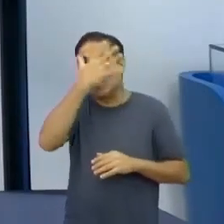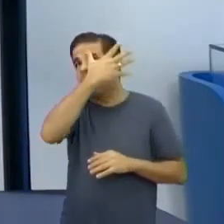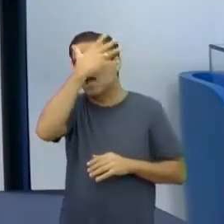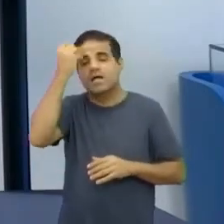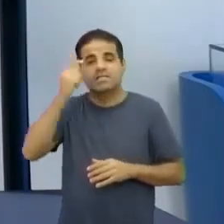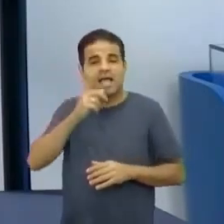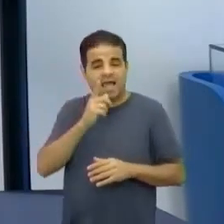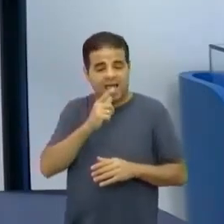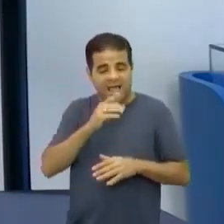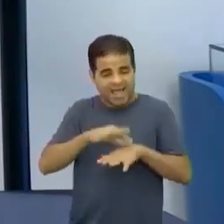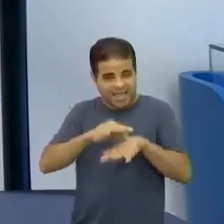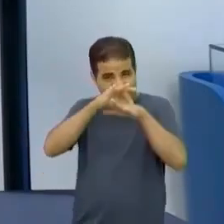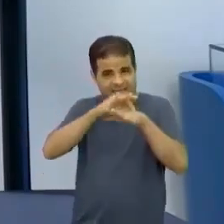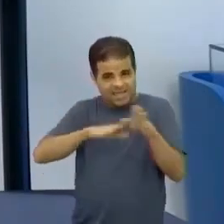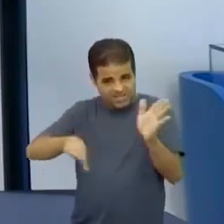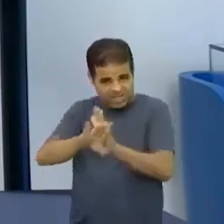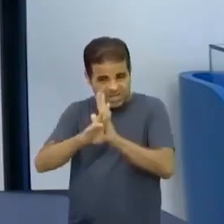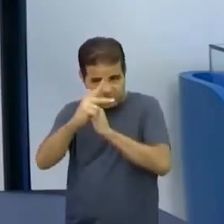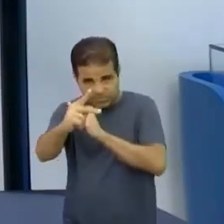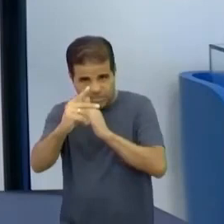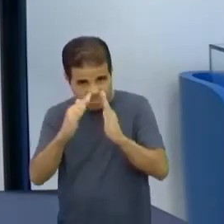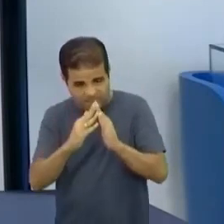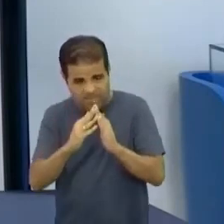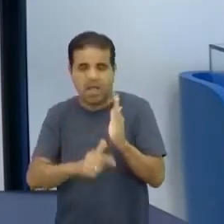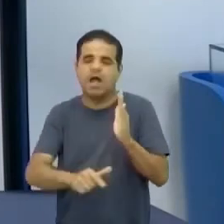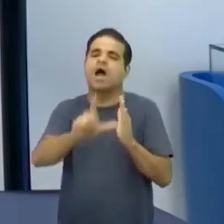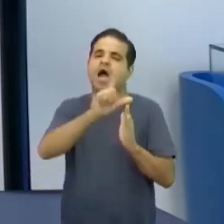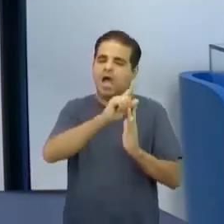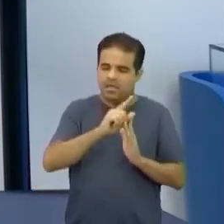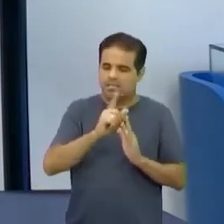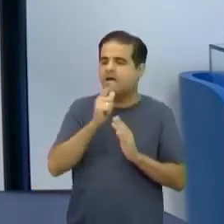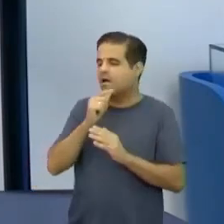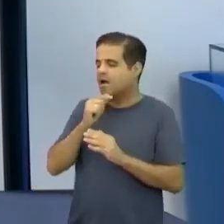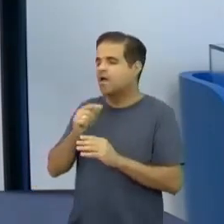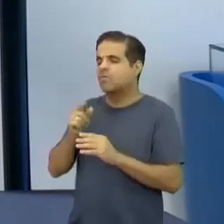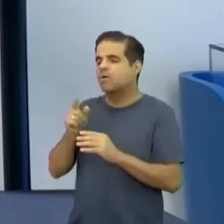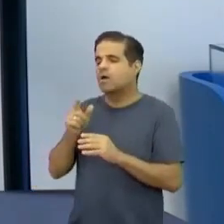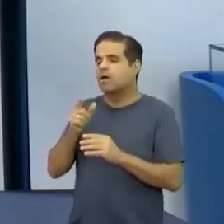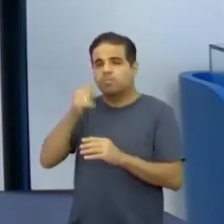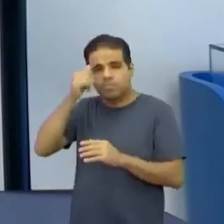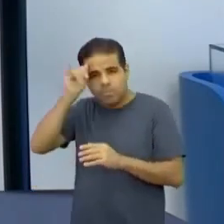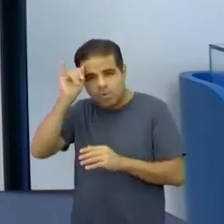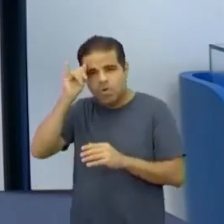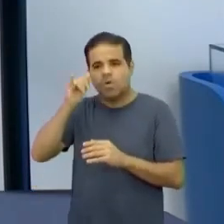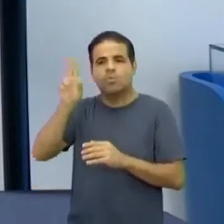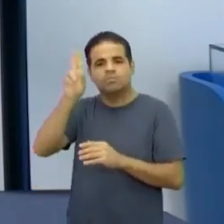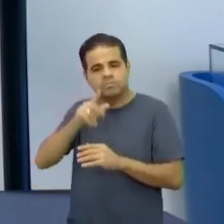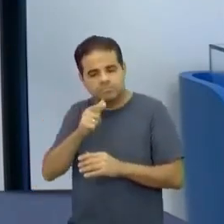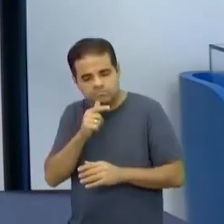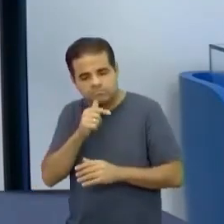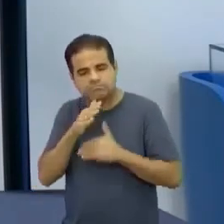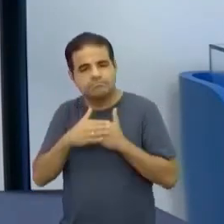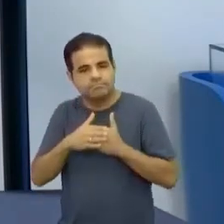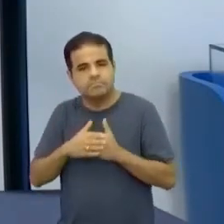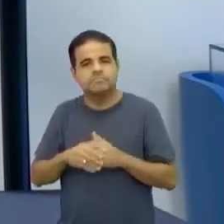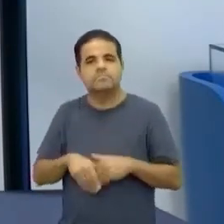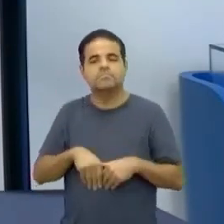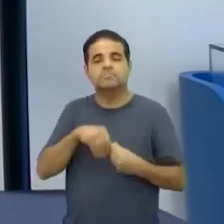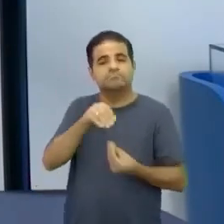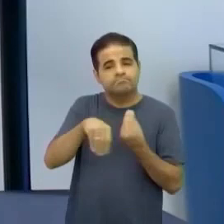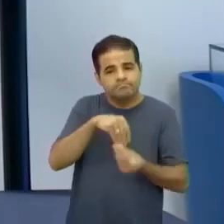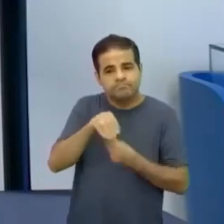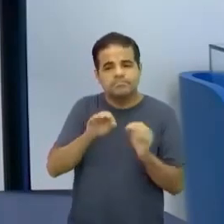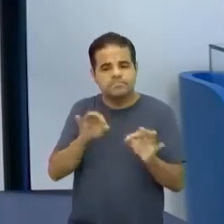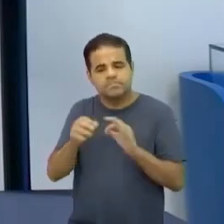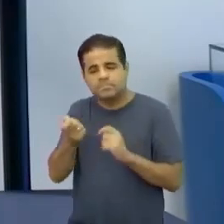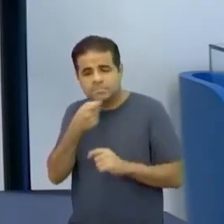de carne chegar até a sua mesa, você teve um rebanho, né, que foi alimentado utilizando água, os insumos e